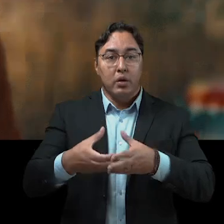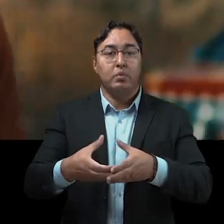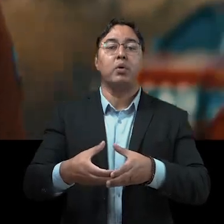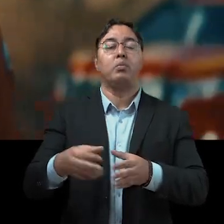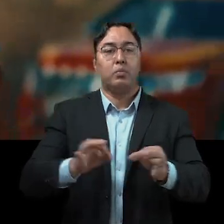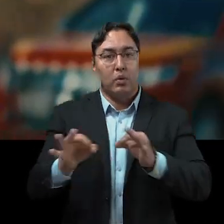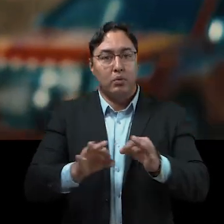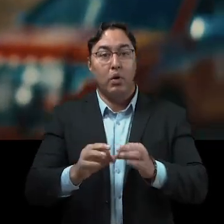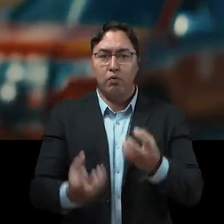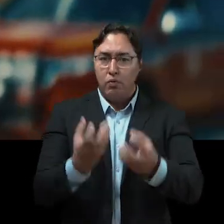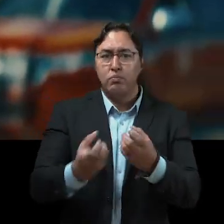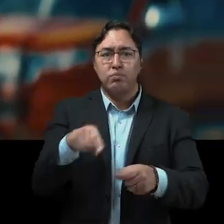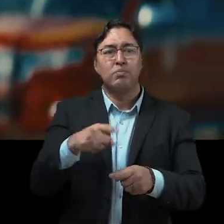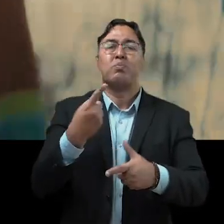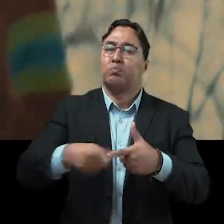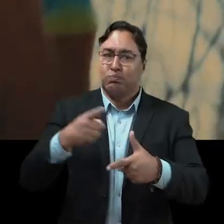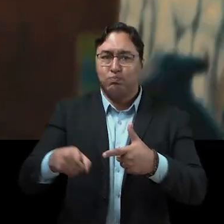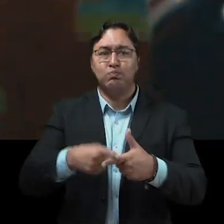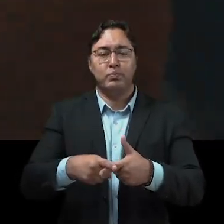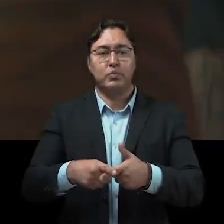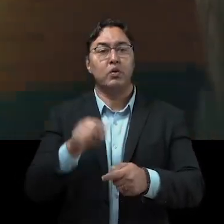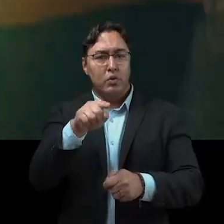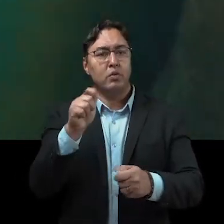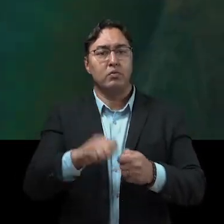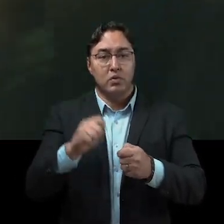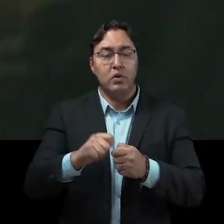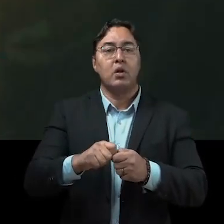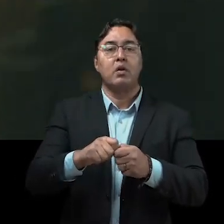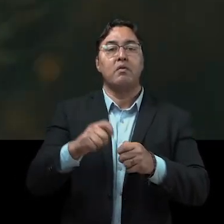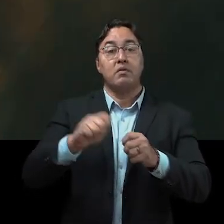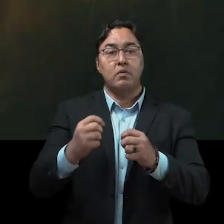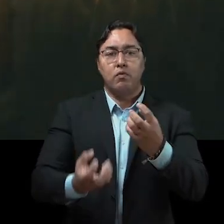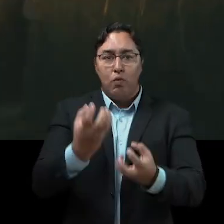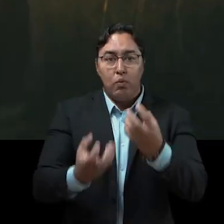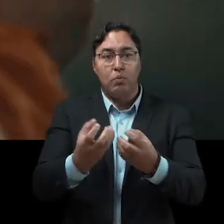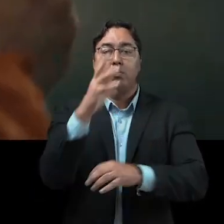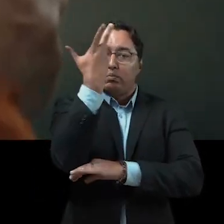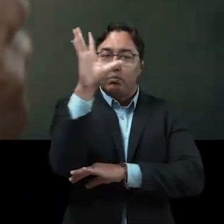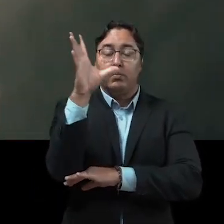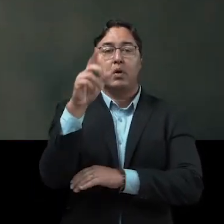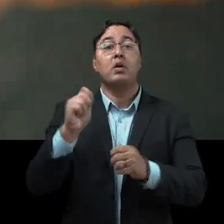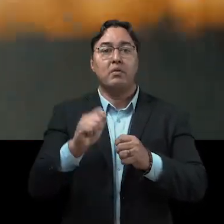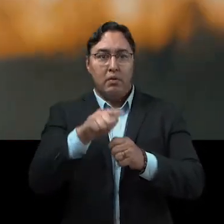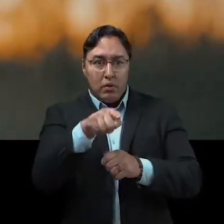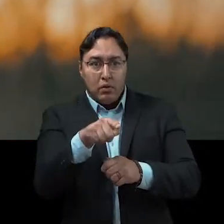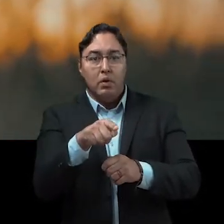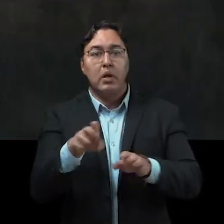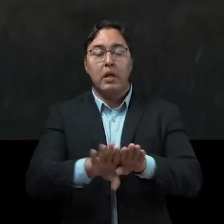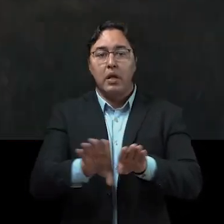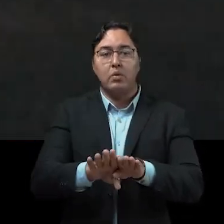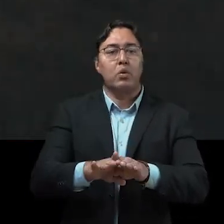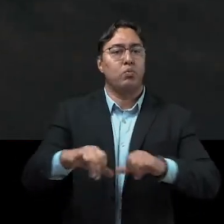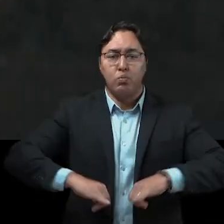preparada, se pegar fogo aqui, poderá ser um desastre. Não seja você responsável por provocar incêndios florestais. Quem provoca incêndio, além